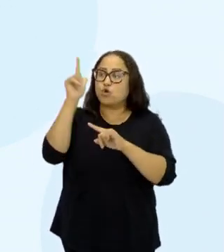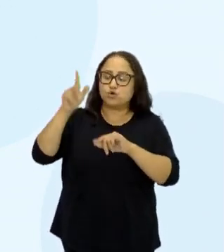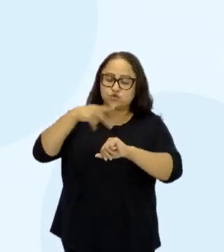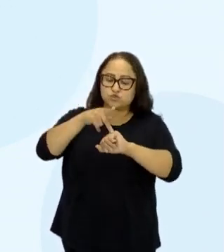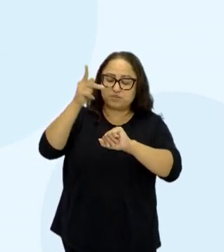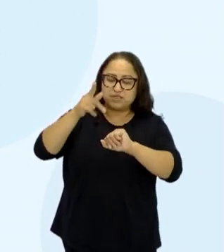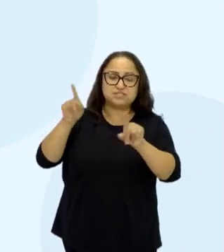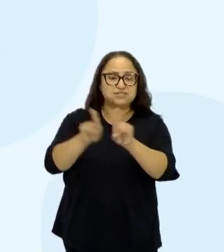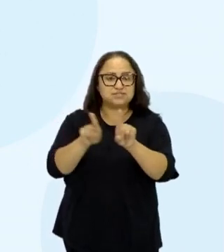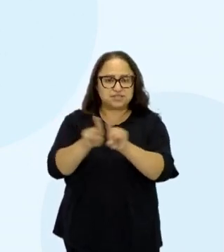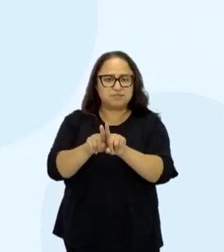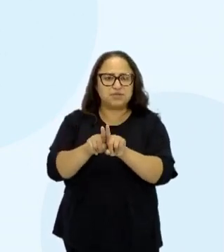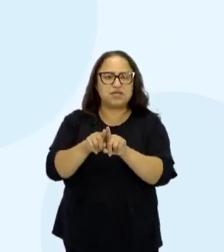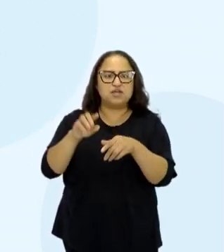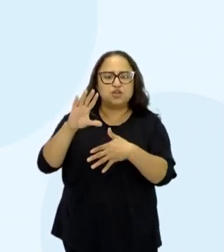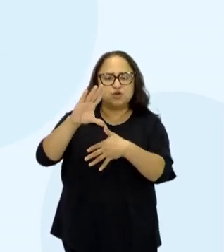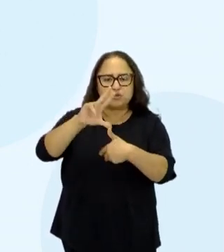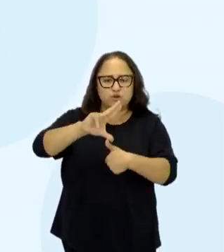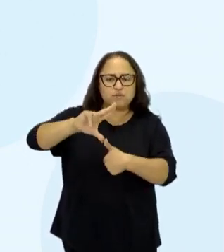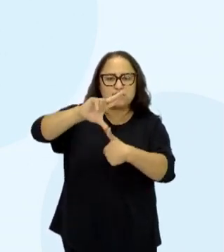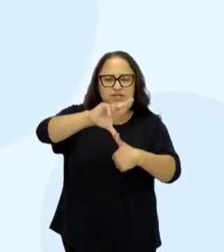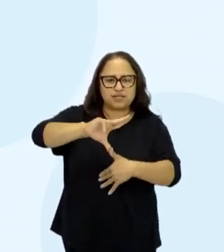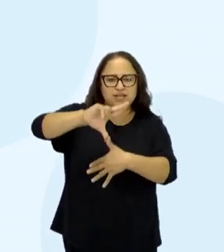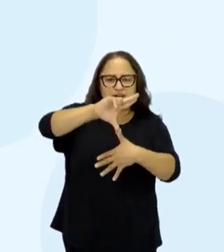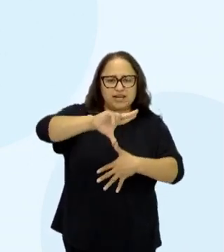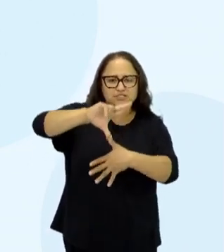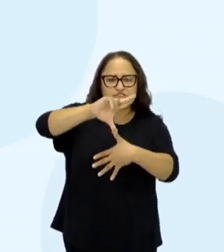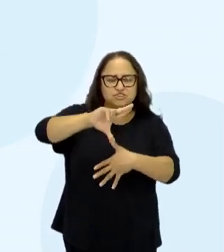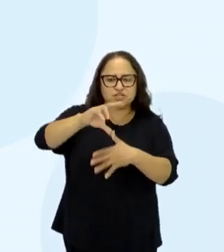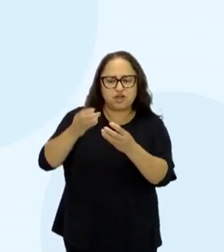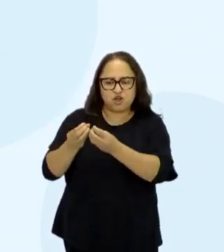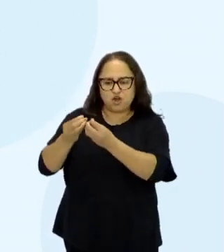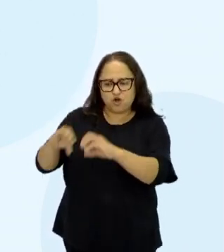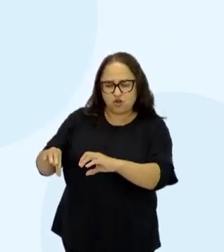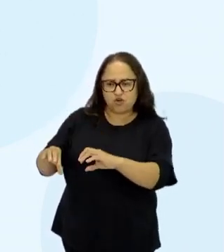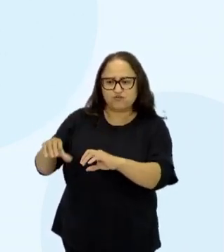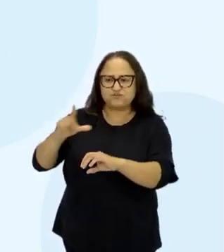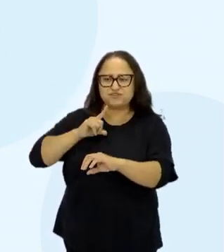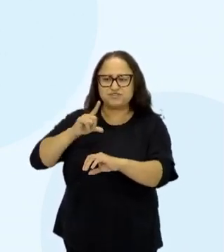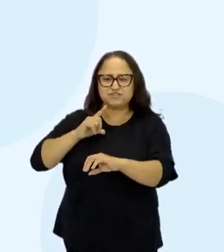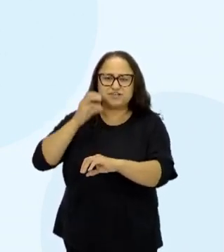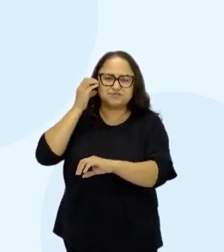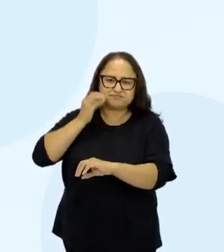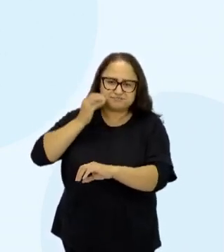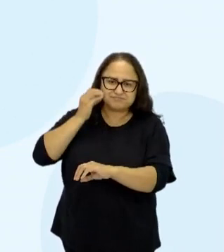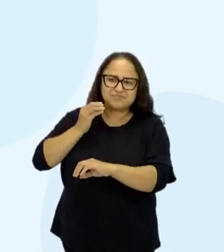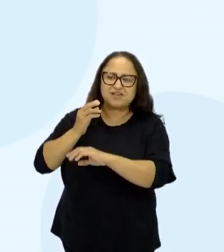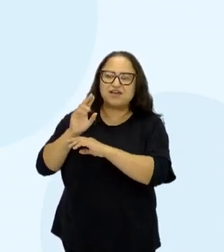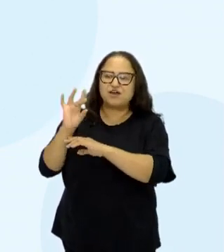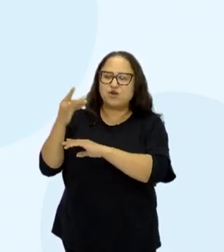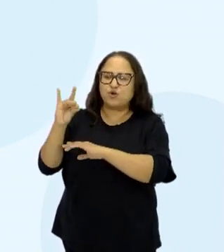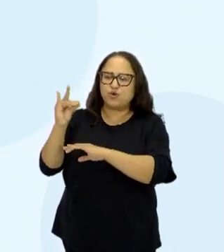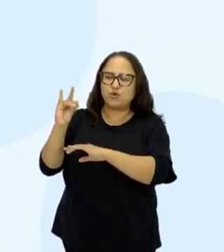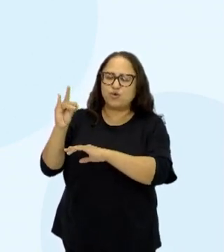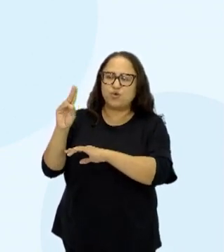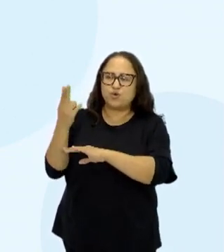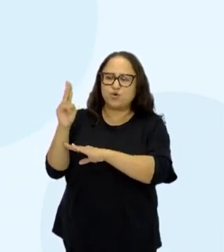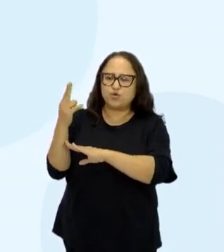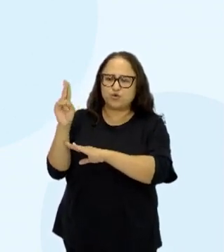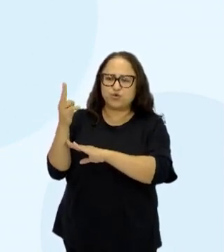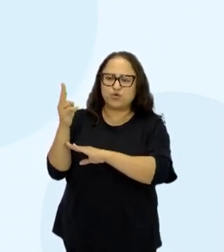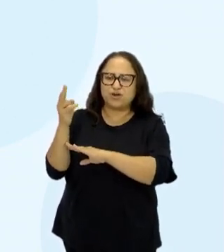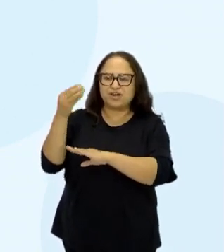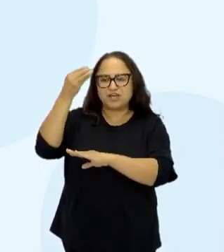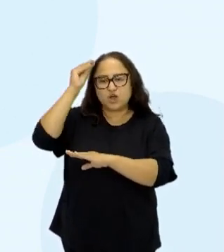inclusive com o mercado aí da América Latina. E a de ovos, né? Emirados Árabes, Japão, Uruguai, Cuba, Libéria,